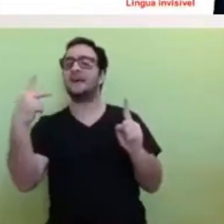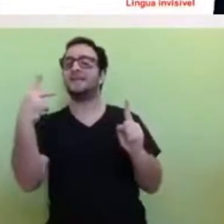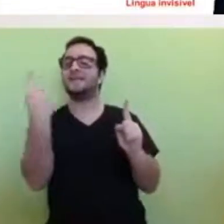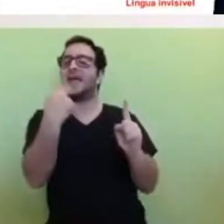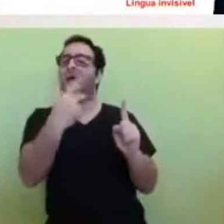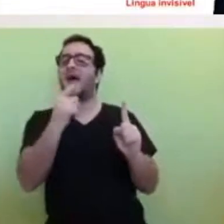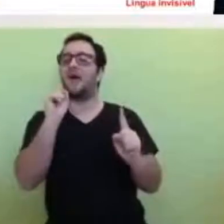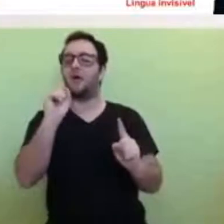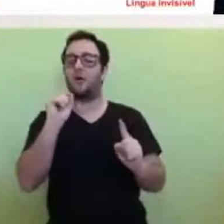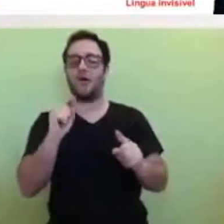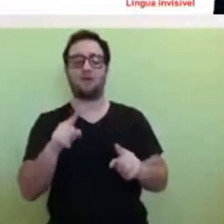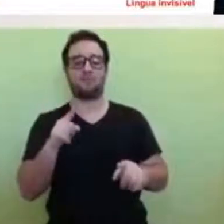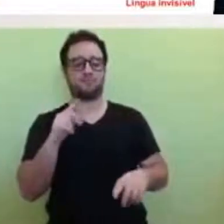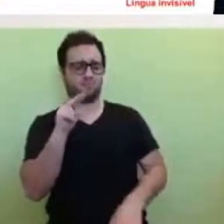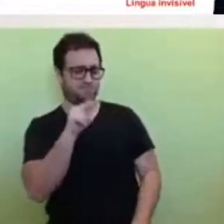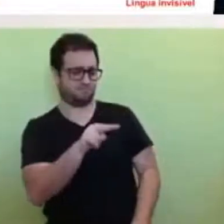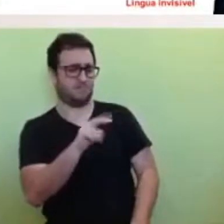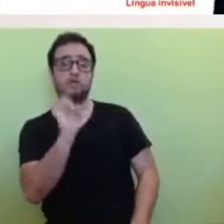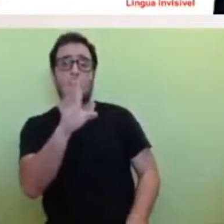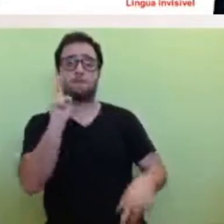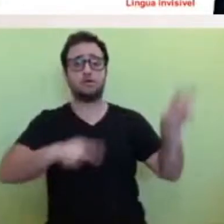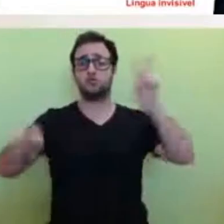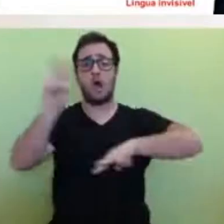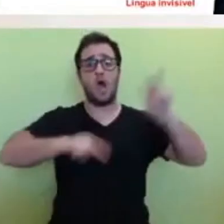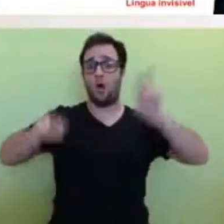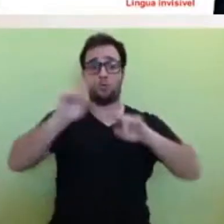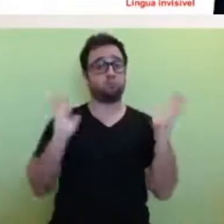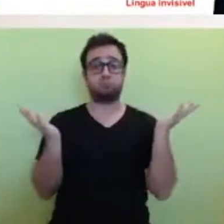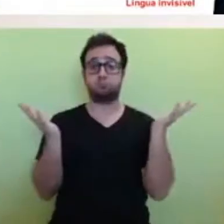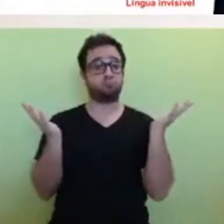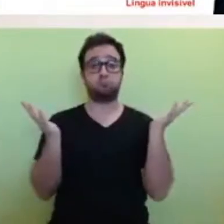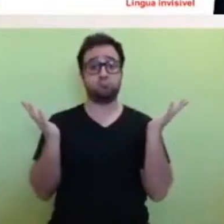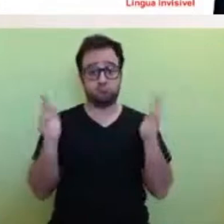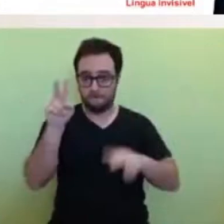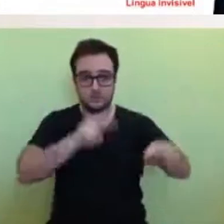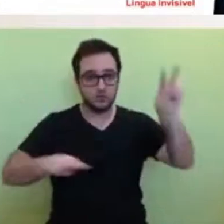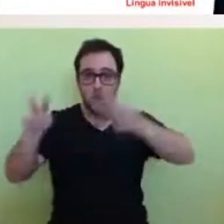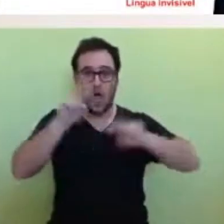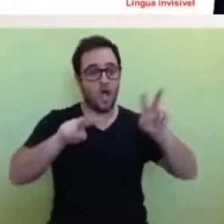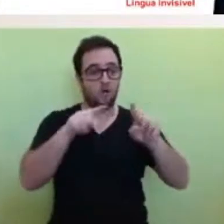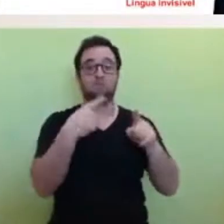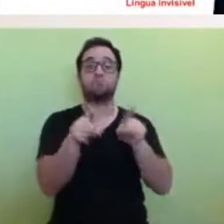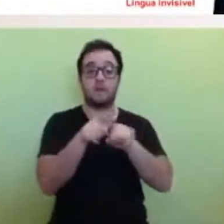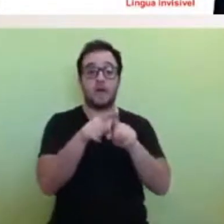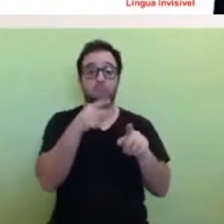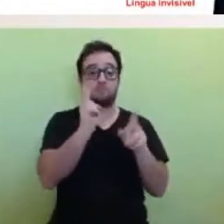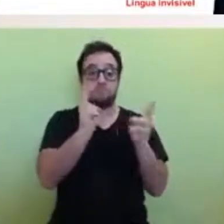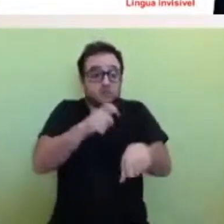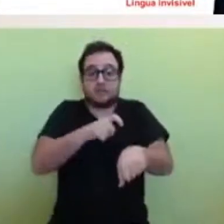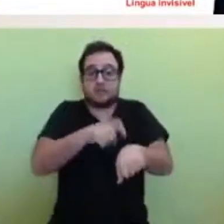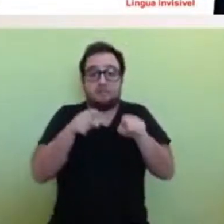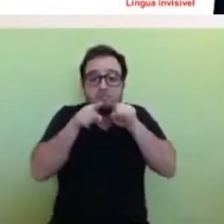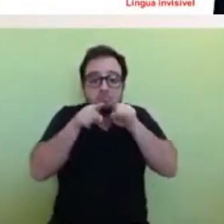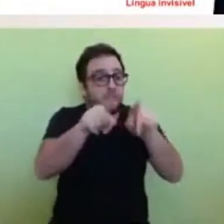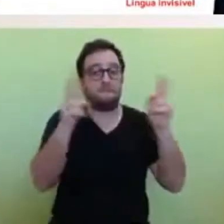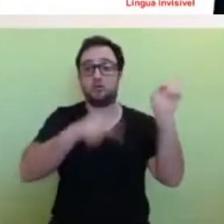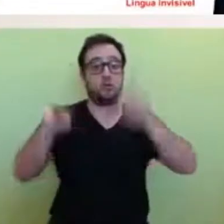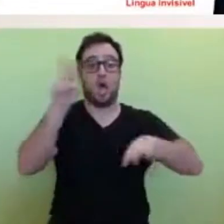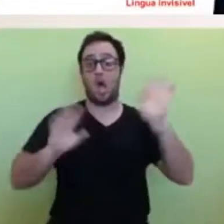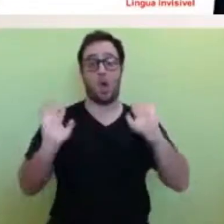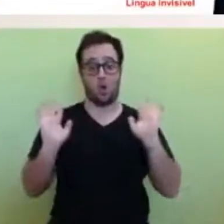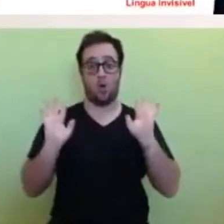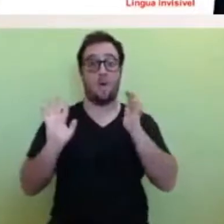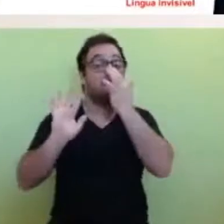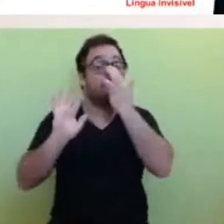uma língua que acontece, tudo acontece simultaneamente, por exemplo. Porém, pode ser que não seja bem assim.